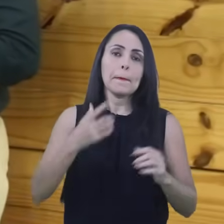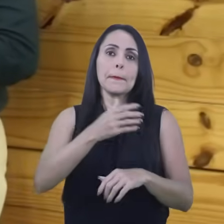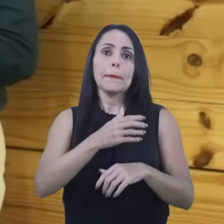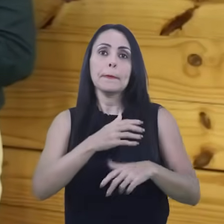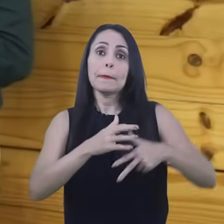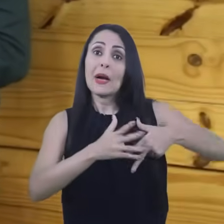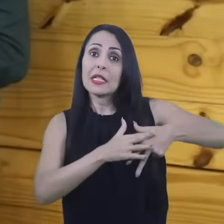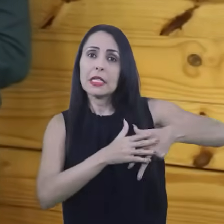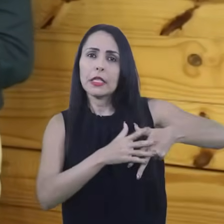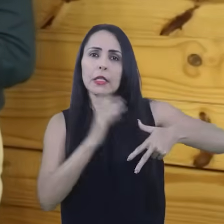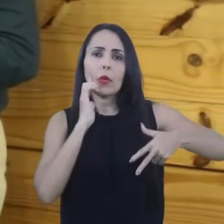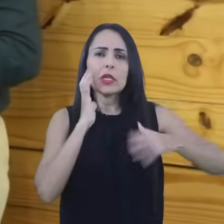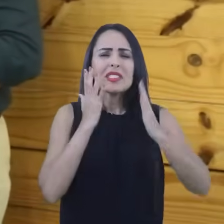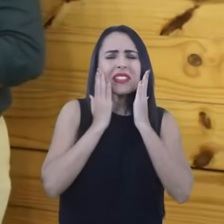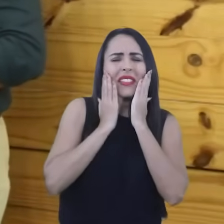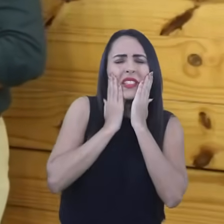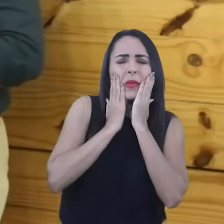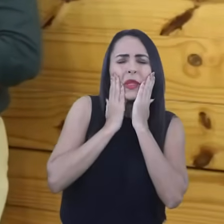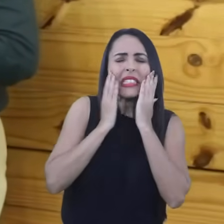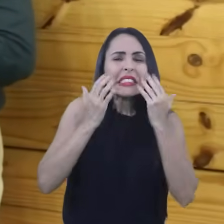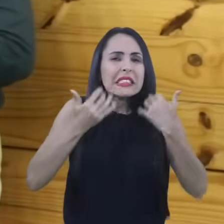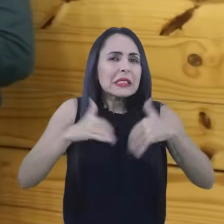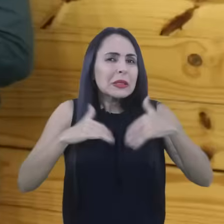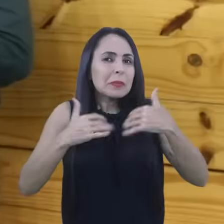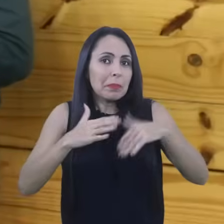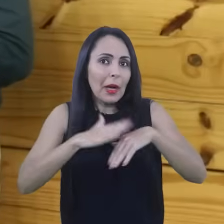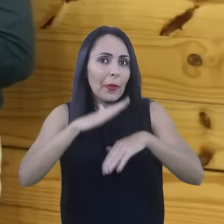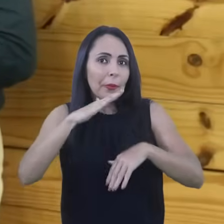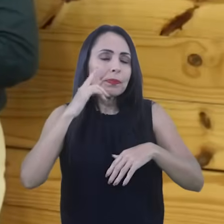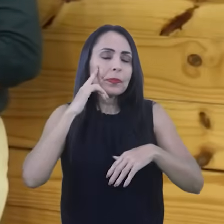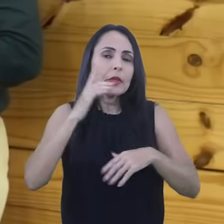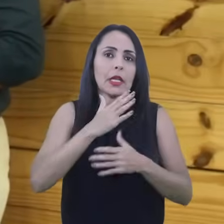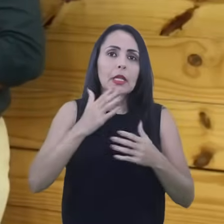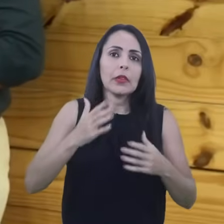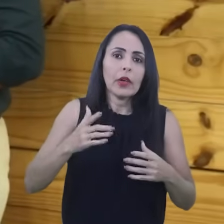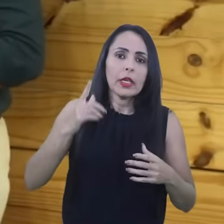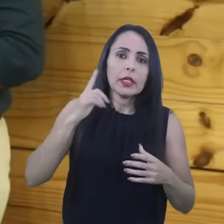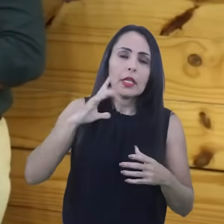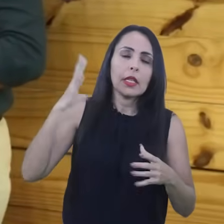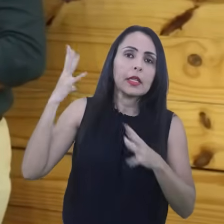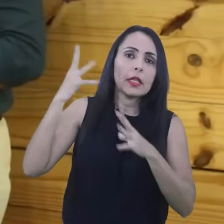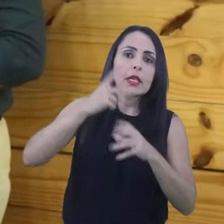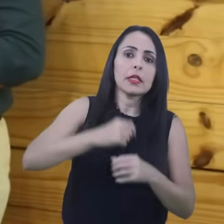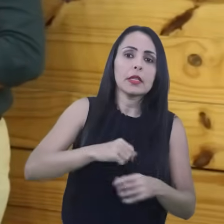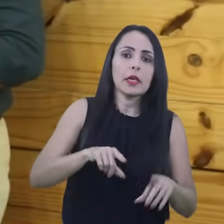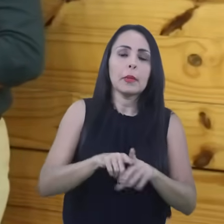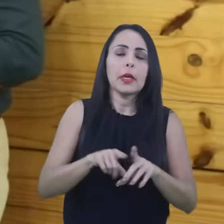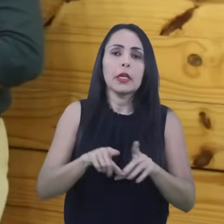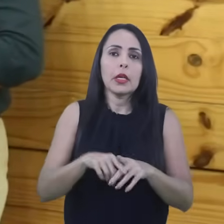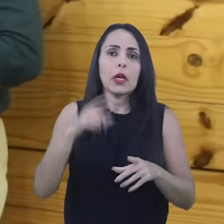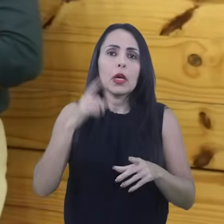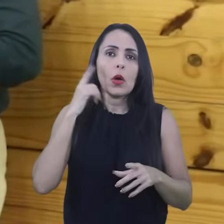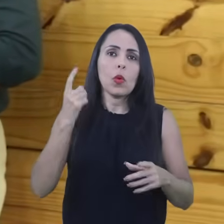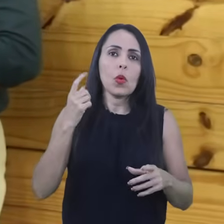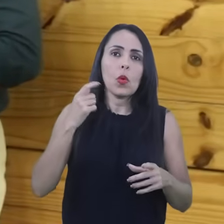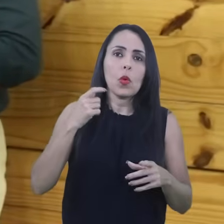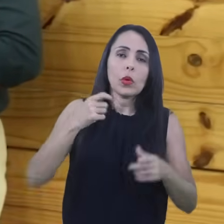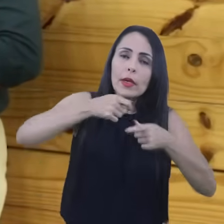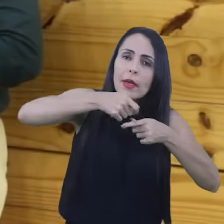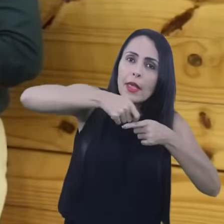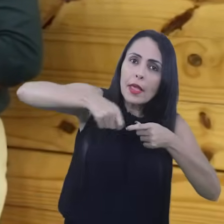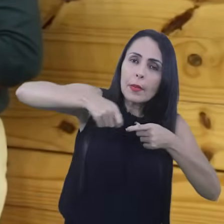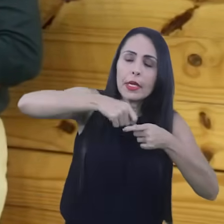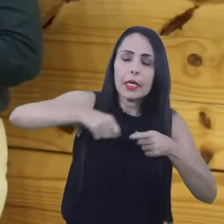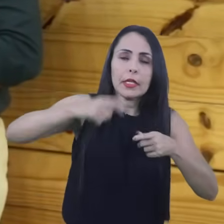uma sensibilidade dentinária maior, né? Esse paciente ele vai requerer aí uma pasta, um creme dental, né, que tem